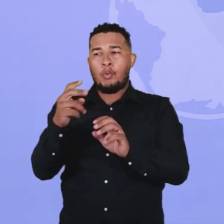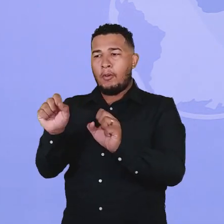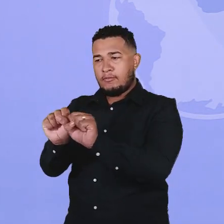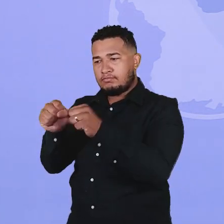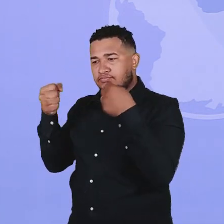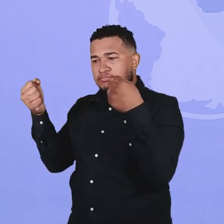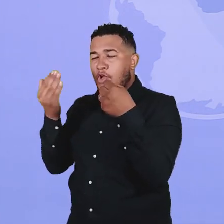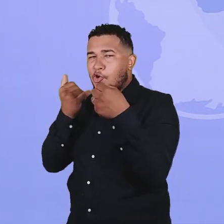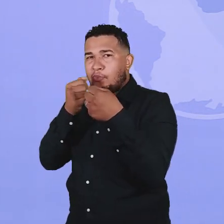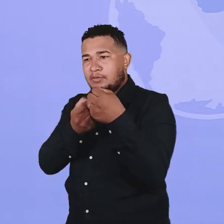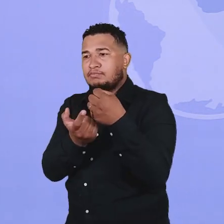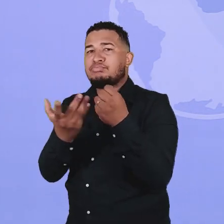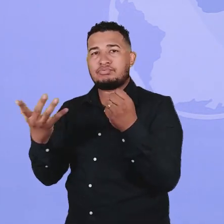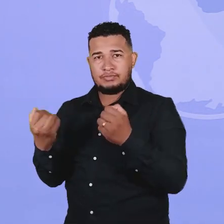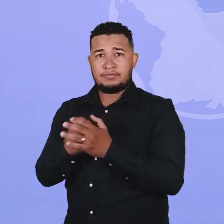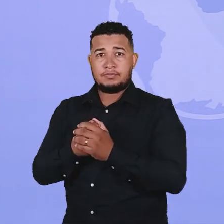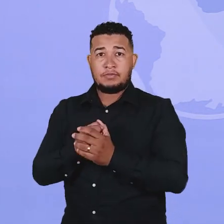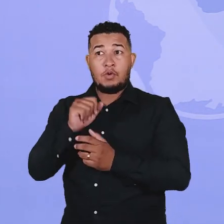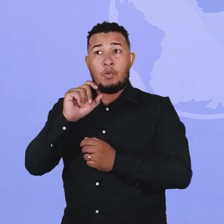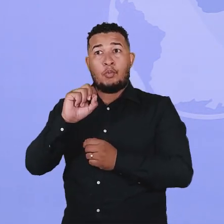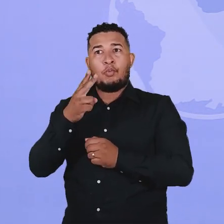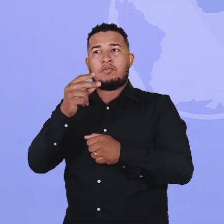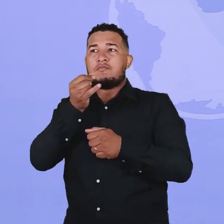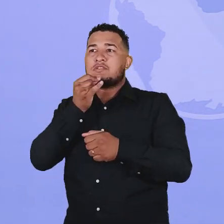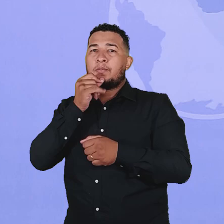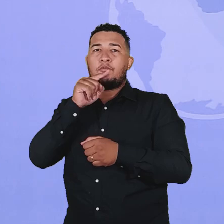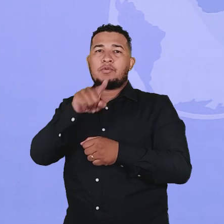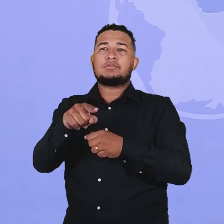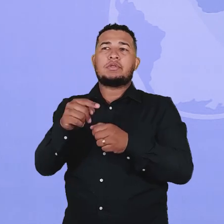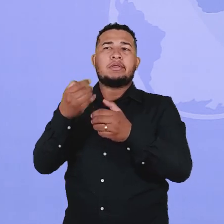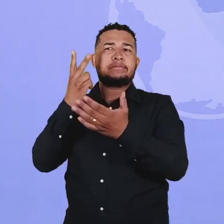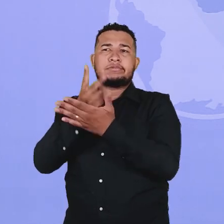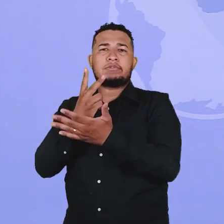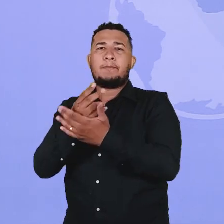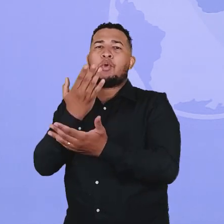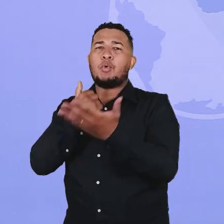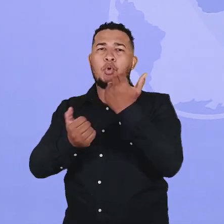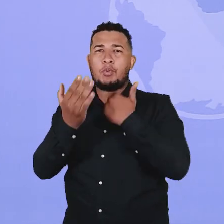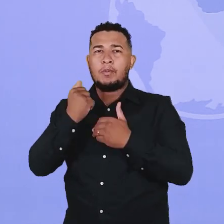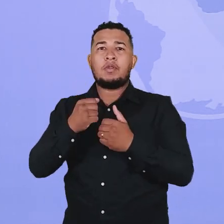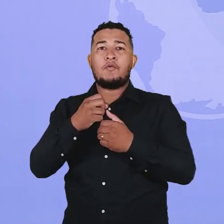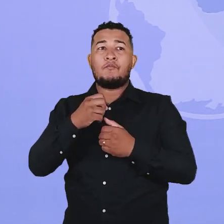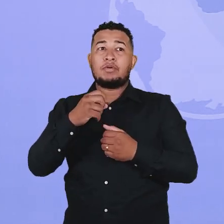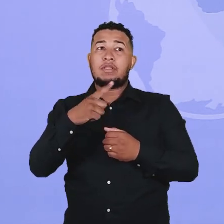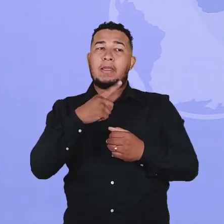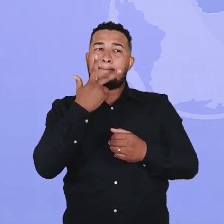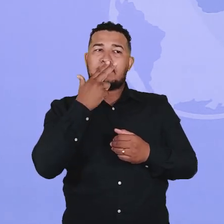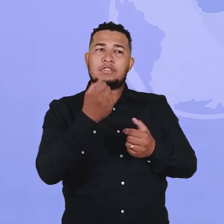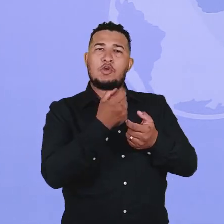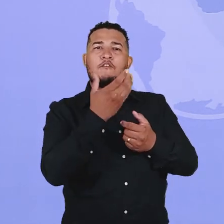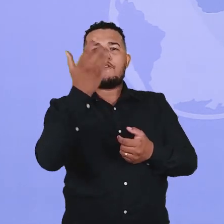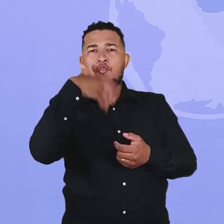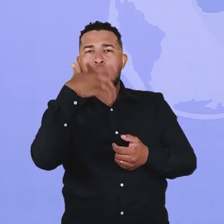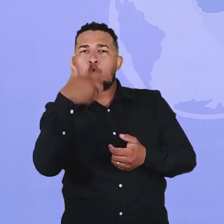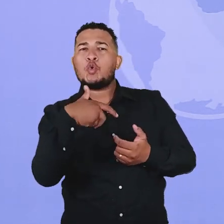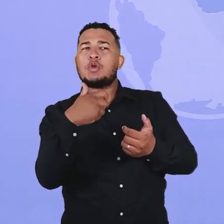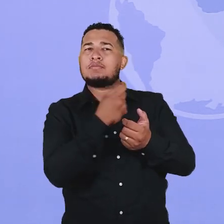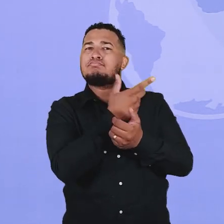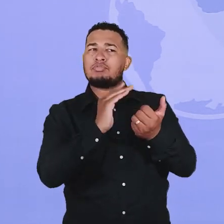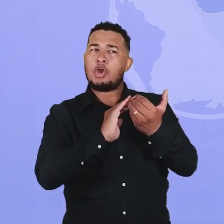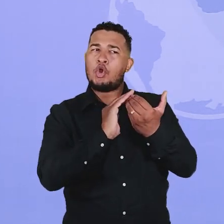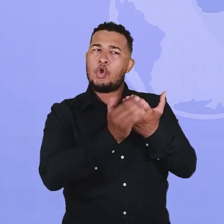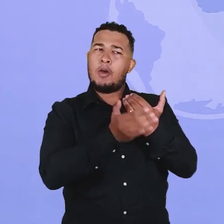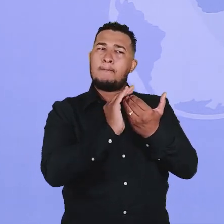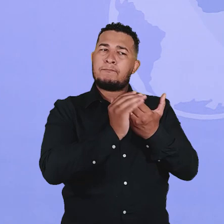os alimentos que você tem ingerido ao longo da semana, ao longo do mês, ou o que você tem o costume de estar ingerido, será que você está descascando mais